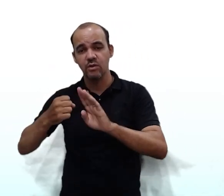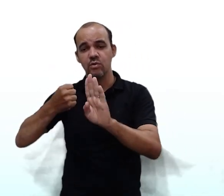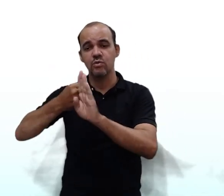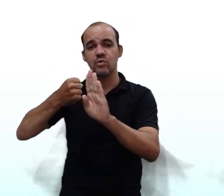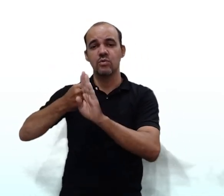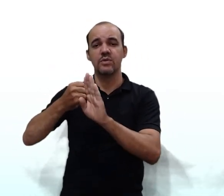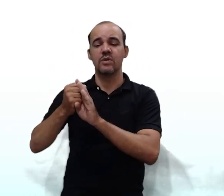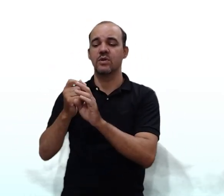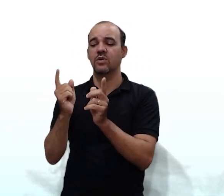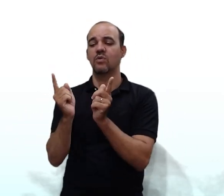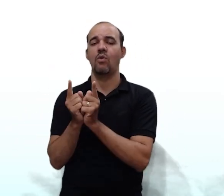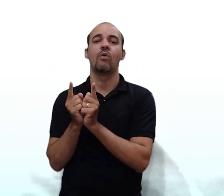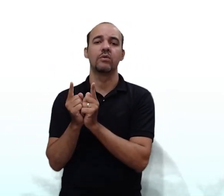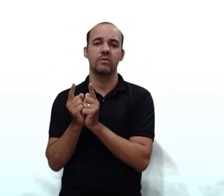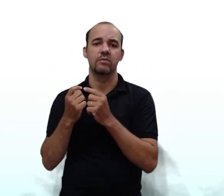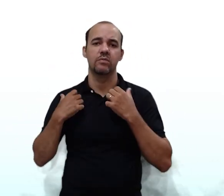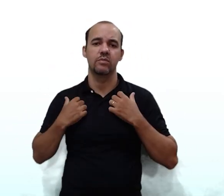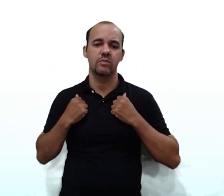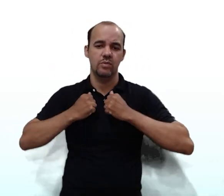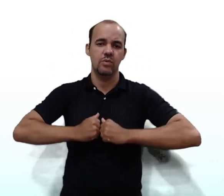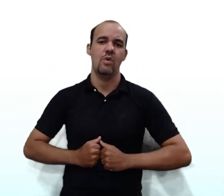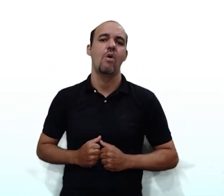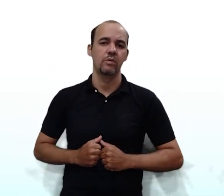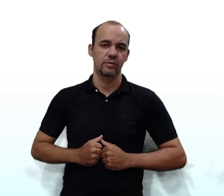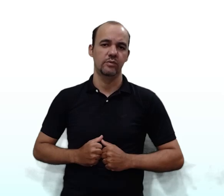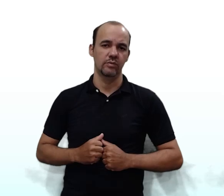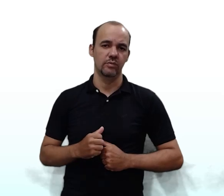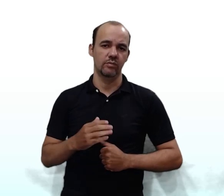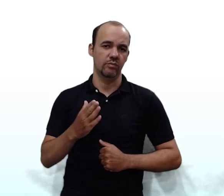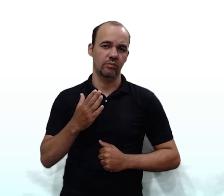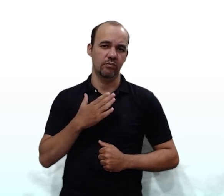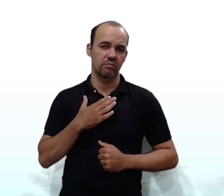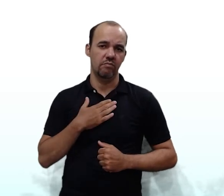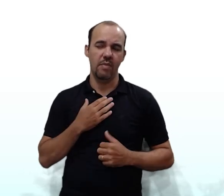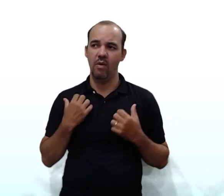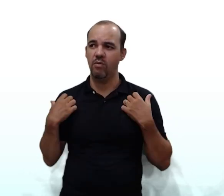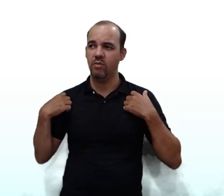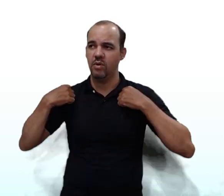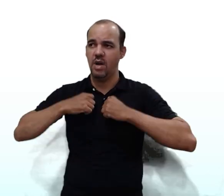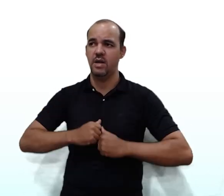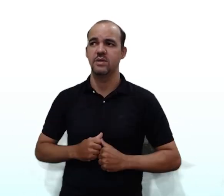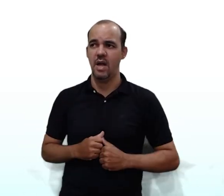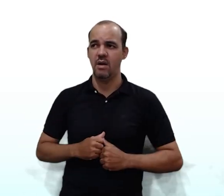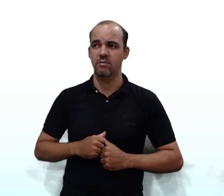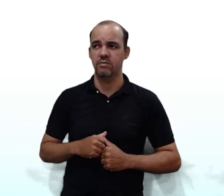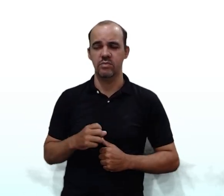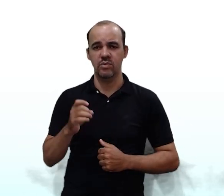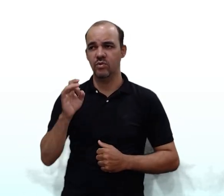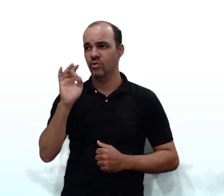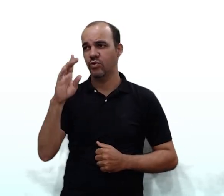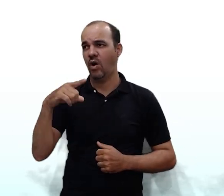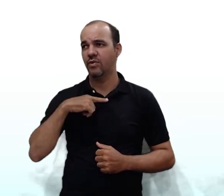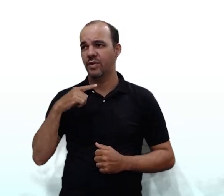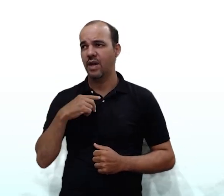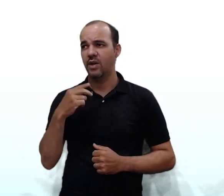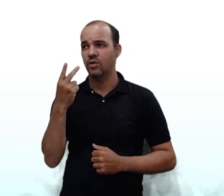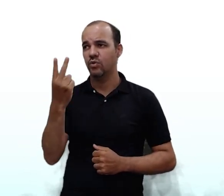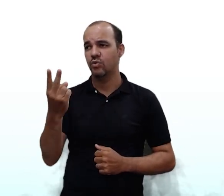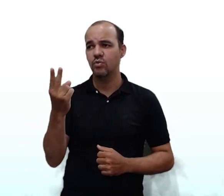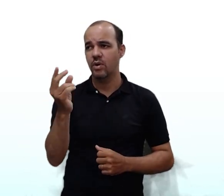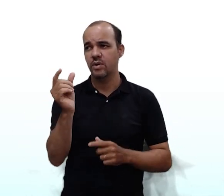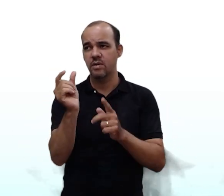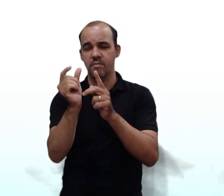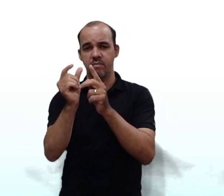curto, pequeno. Como your coat, por exemplo, formado por duas palavras apenas. Se for pequeno, você faz